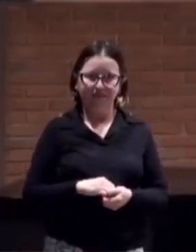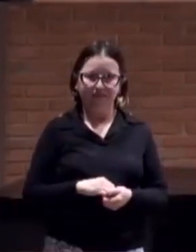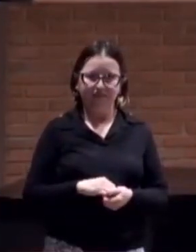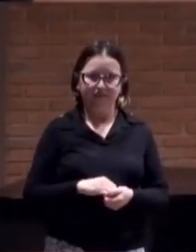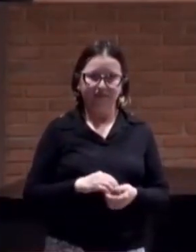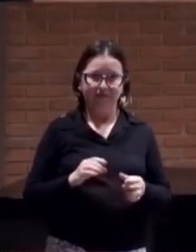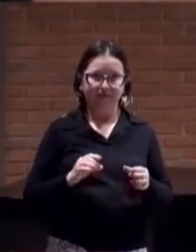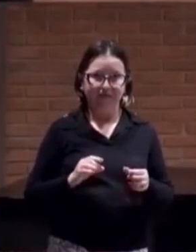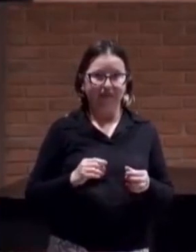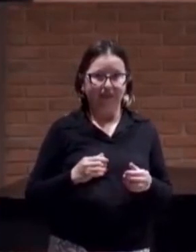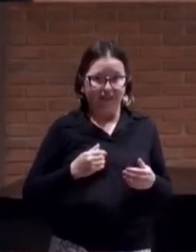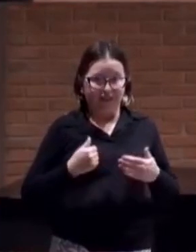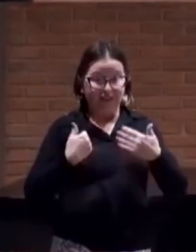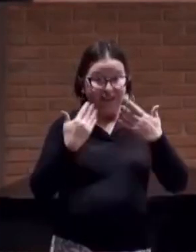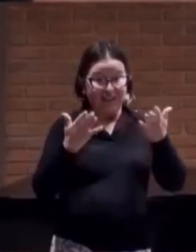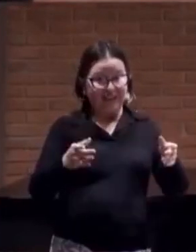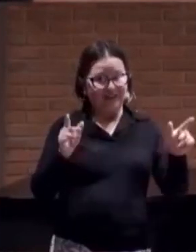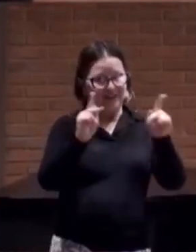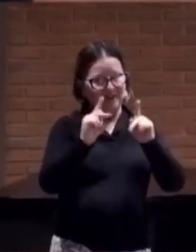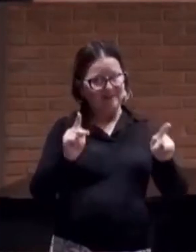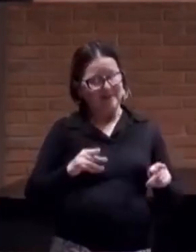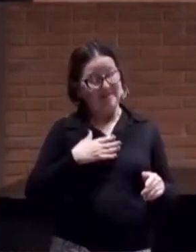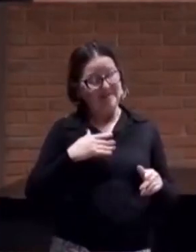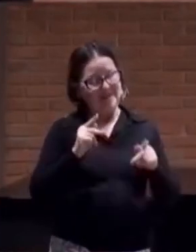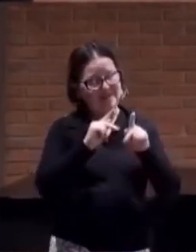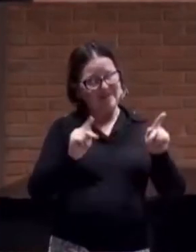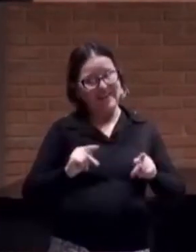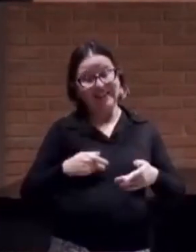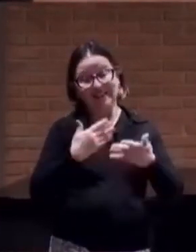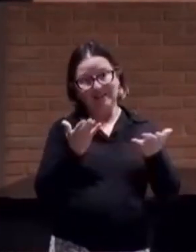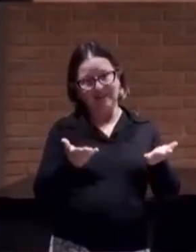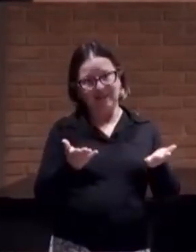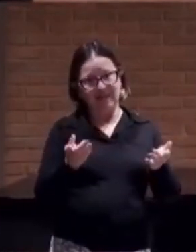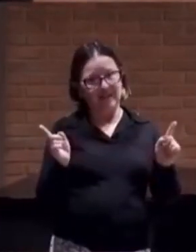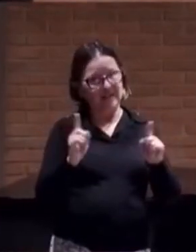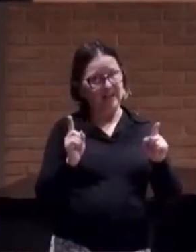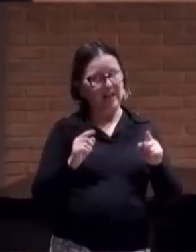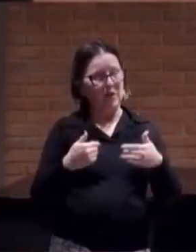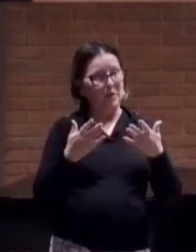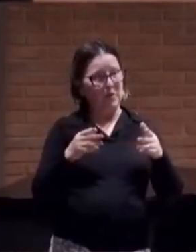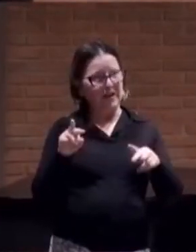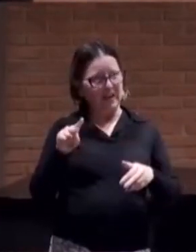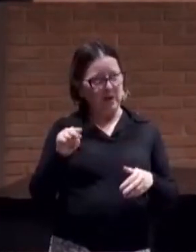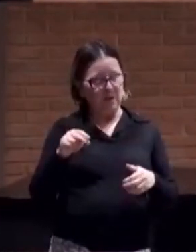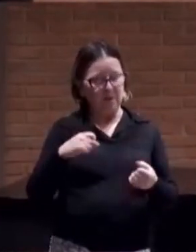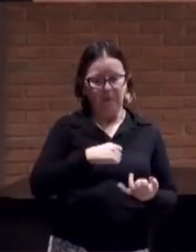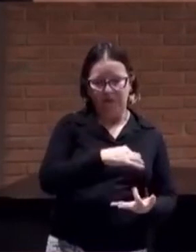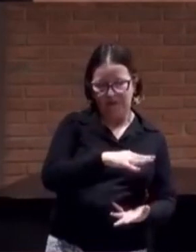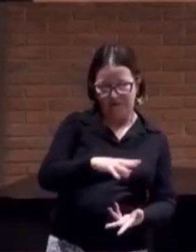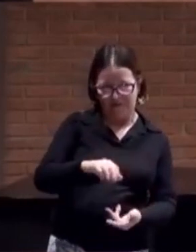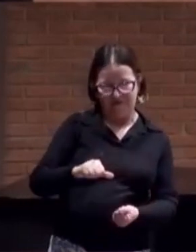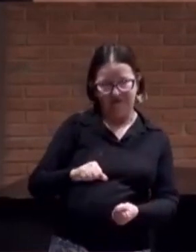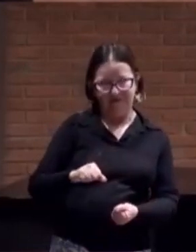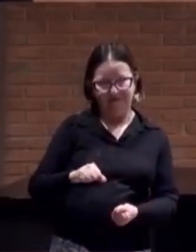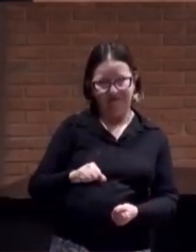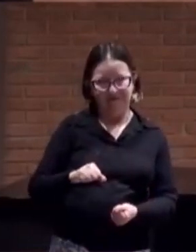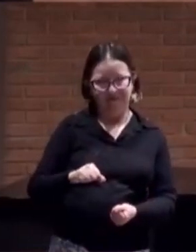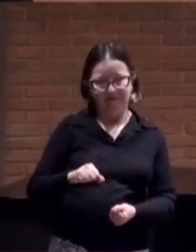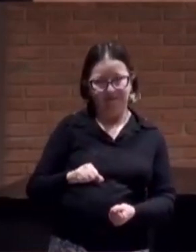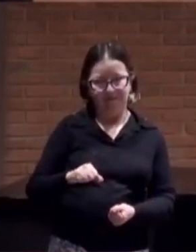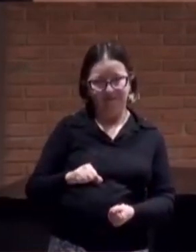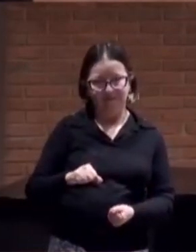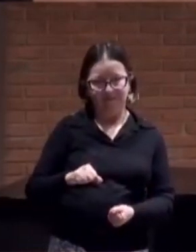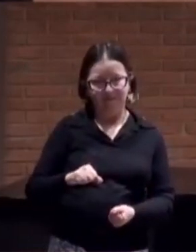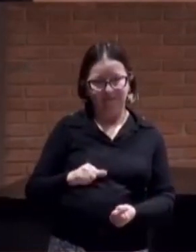Deixo-vos a paz, a minha paz vos dou. Não vou lá dou como a dá o mundo. Não se turbe o